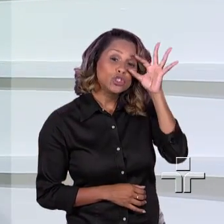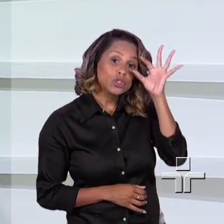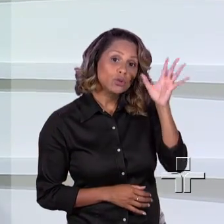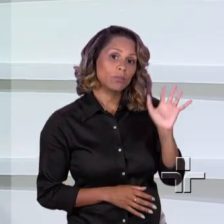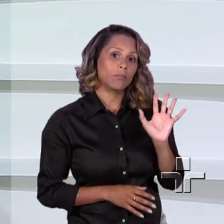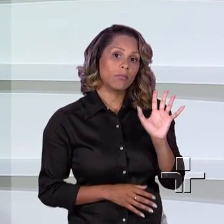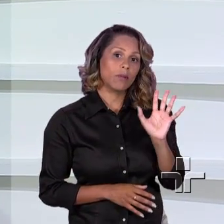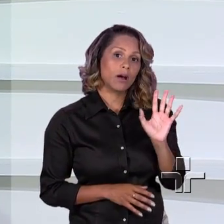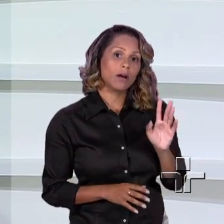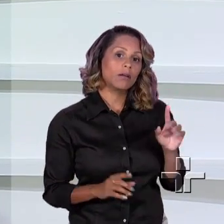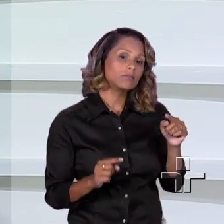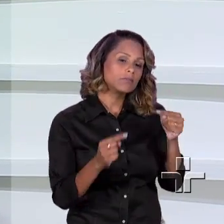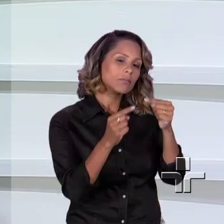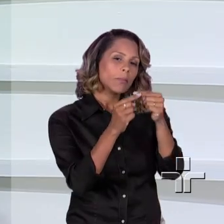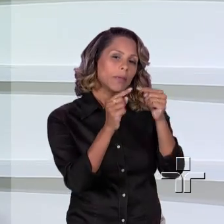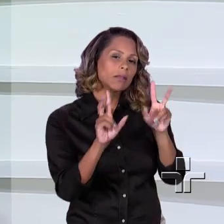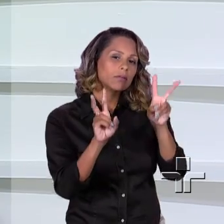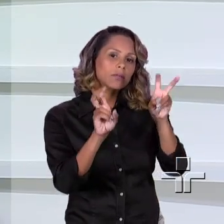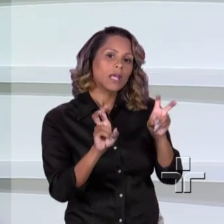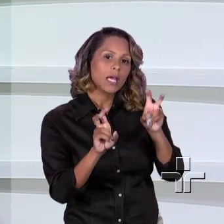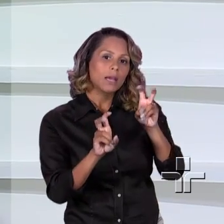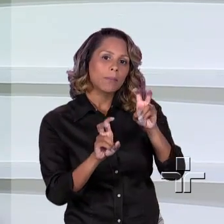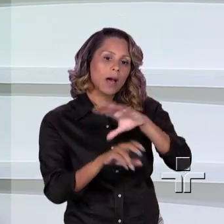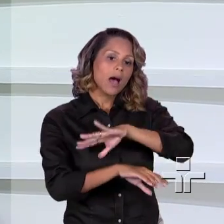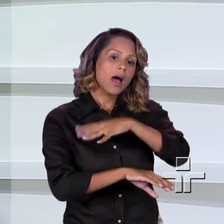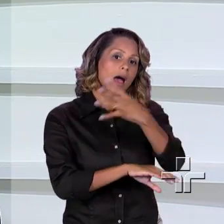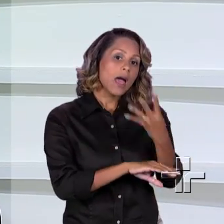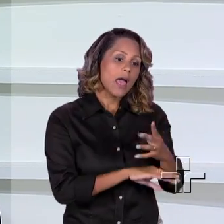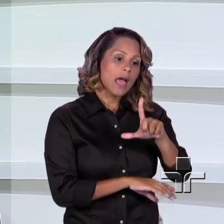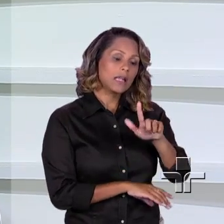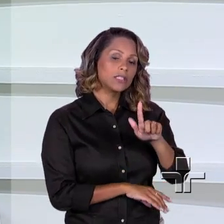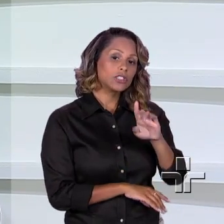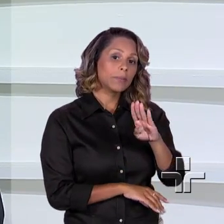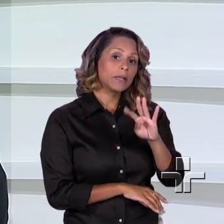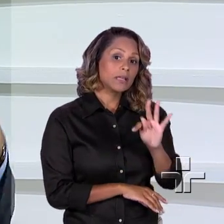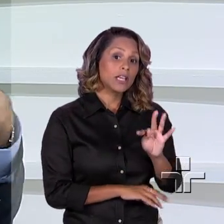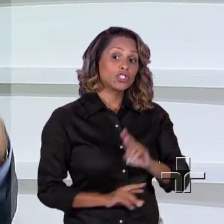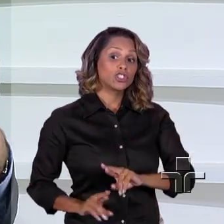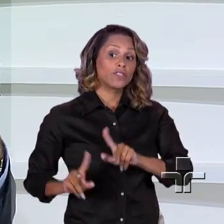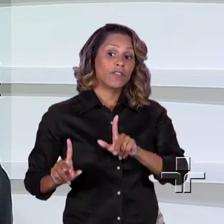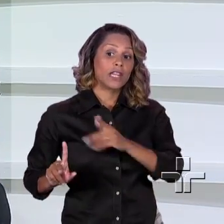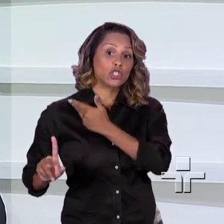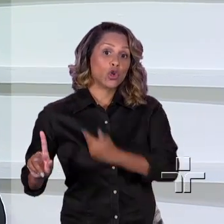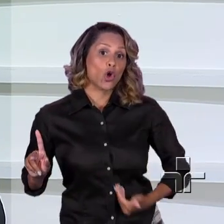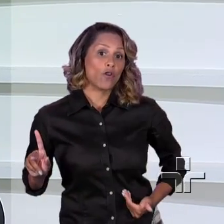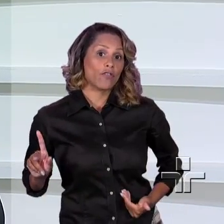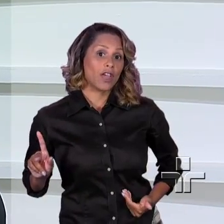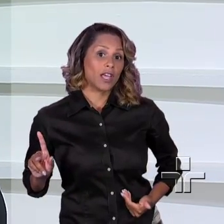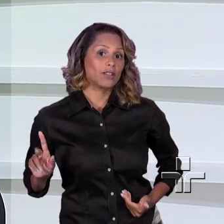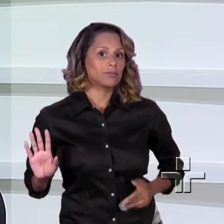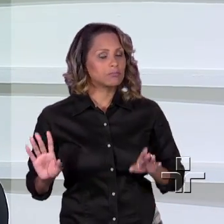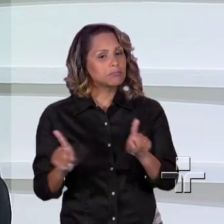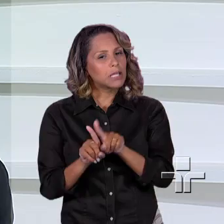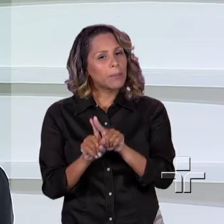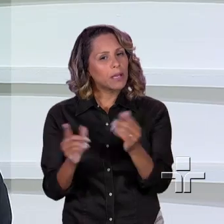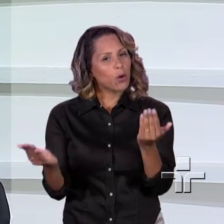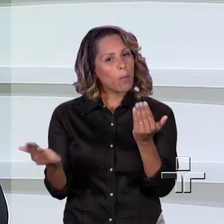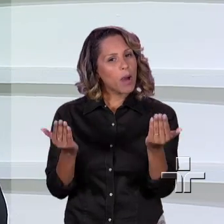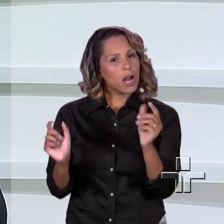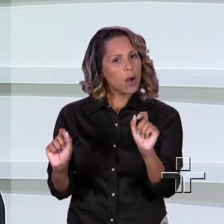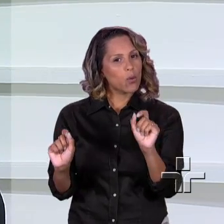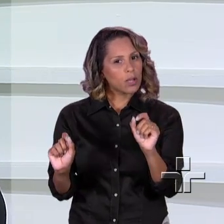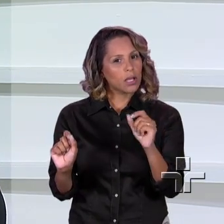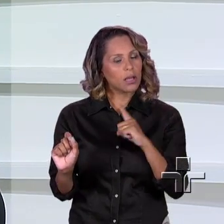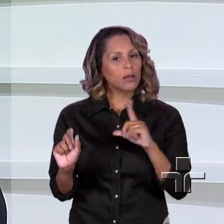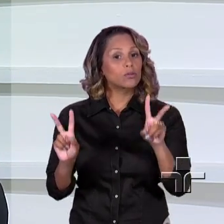como presidente na defesa da questão LGBT pelas contingências de governo. A gente poderia fazer um paralelo também no tema da justiça em